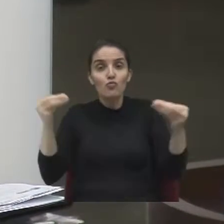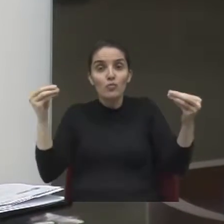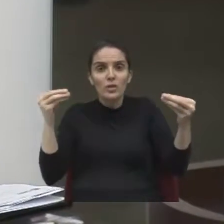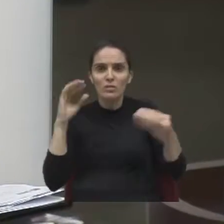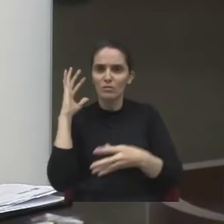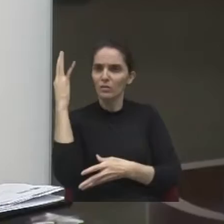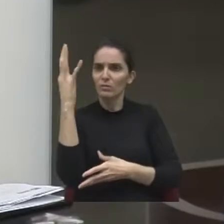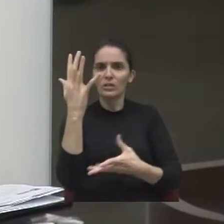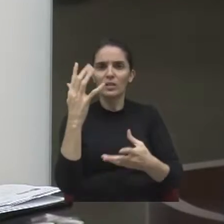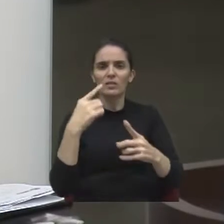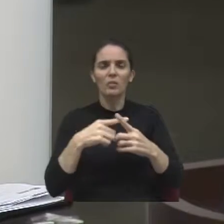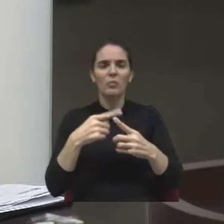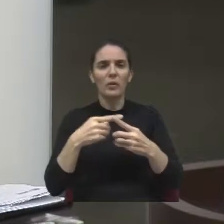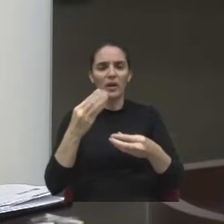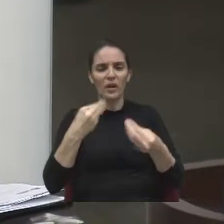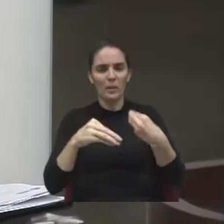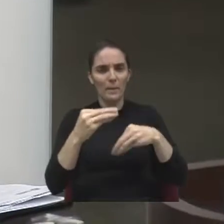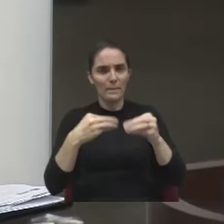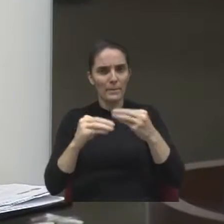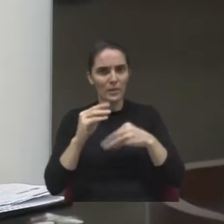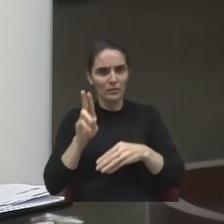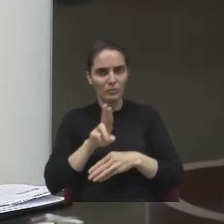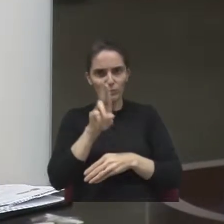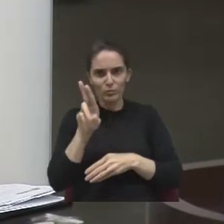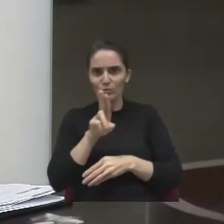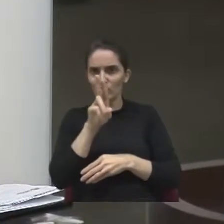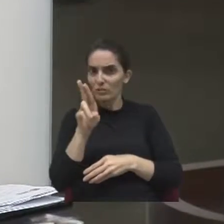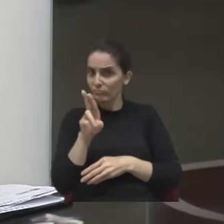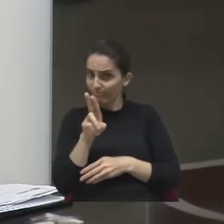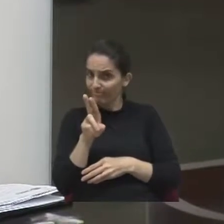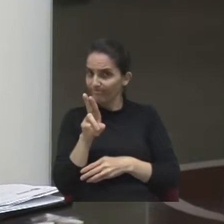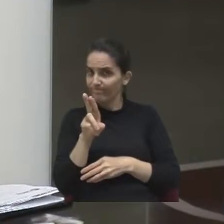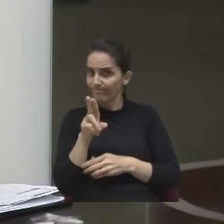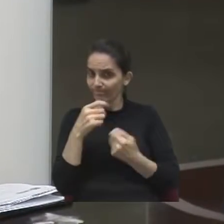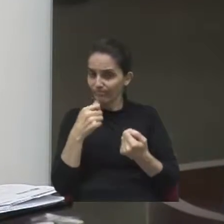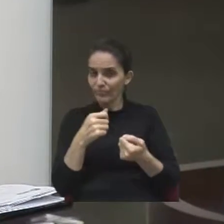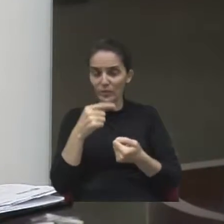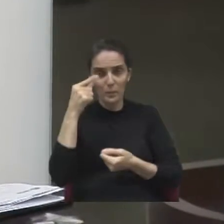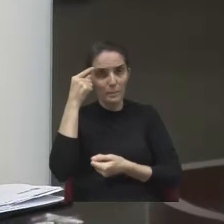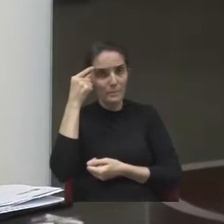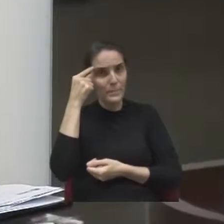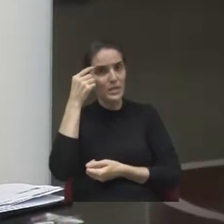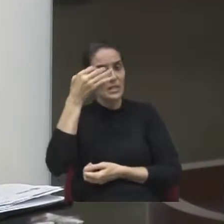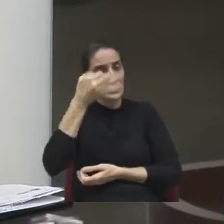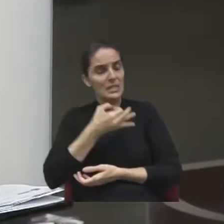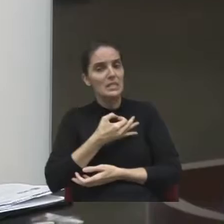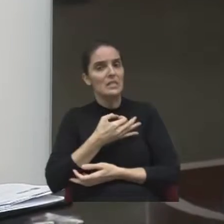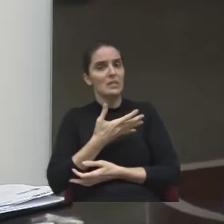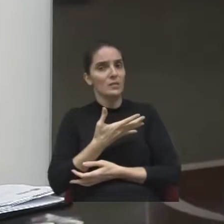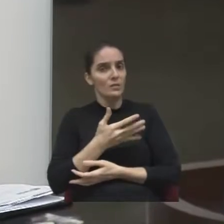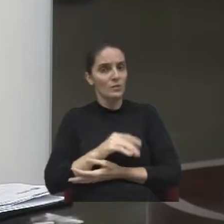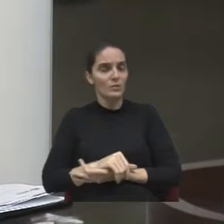Por certo, vamos ter que repensar toda a nossa